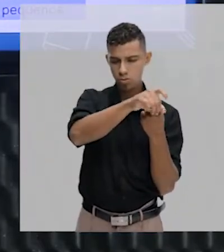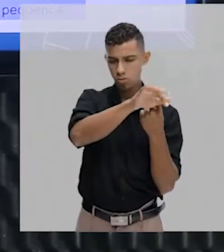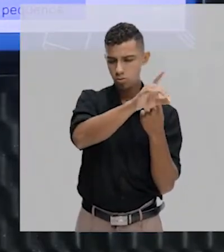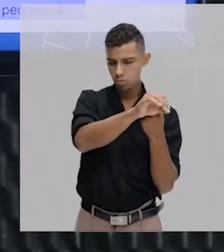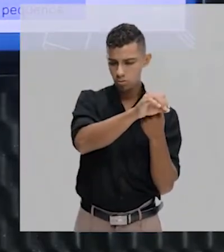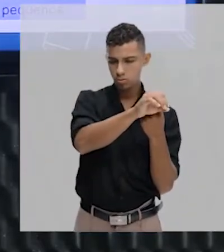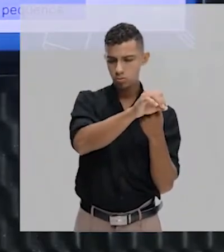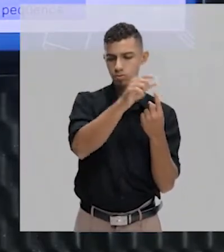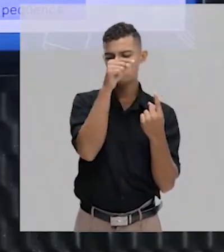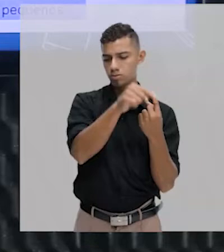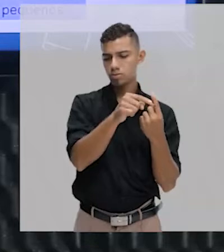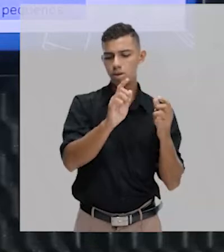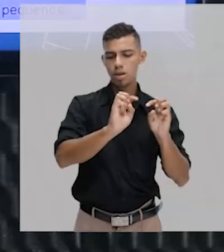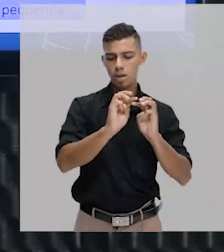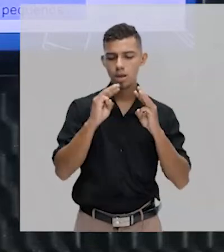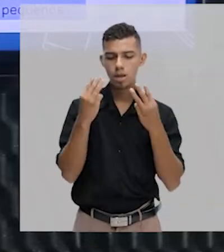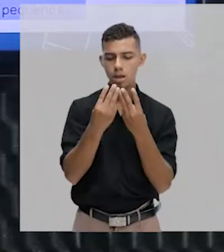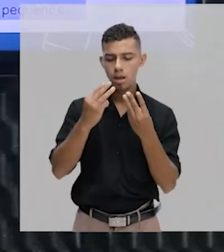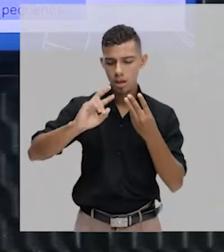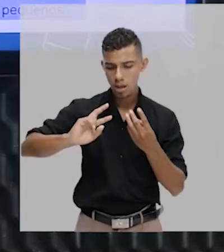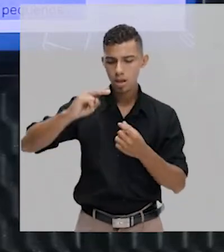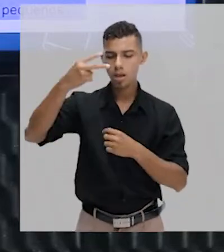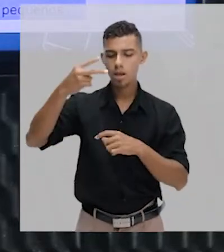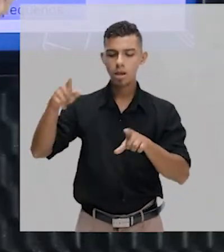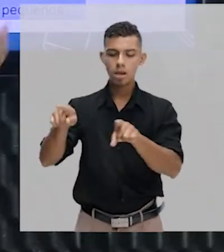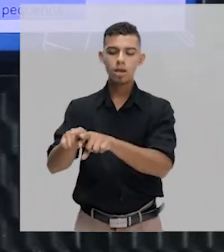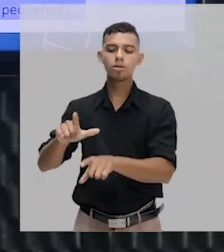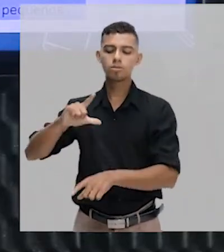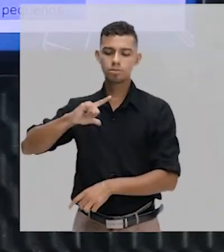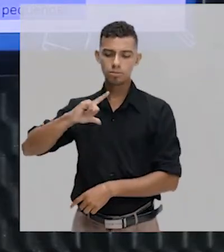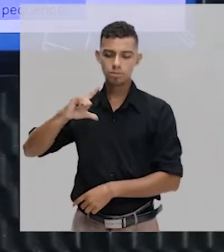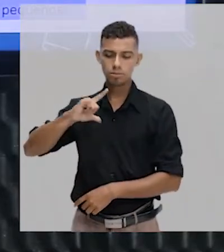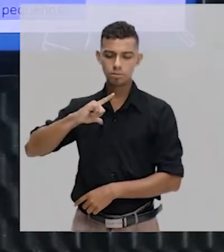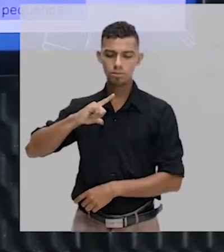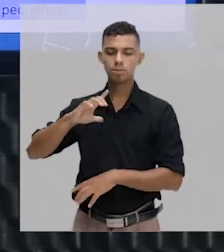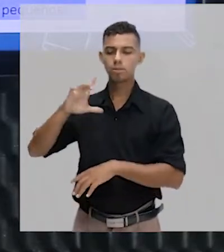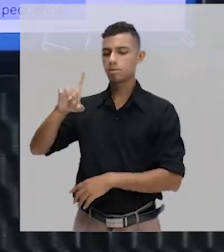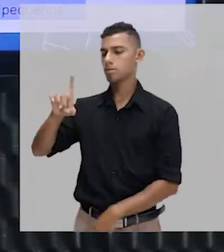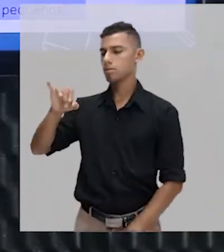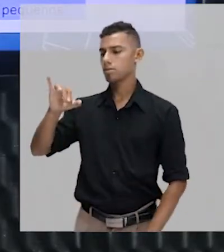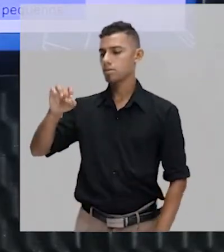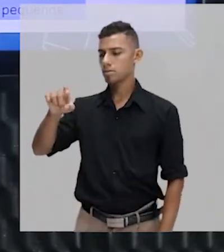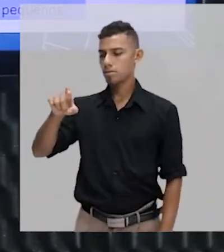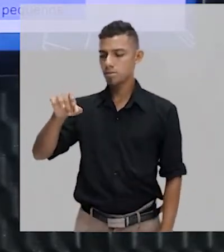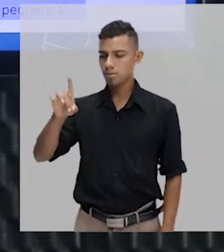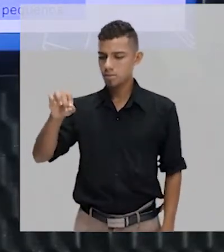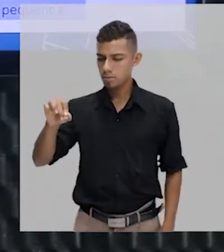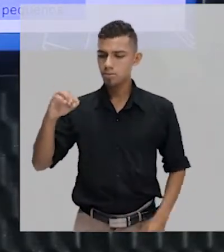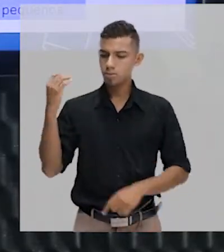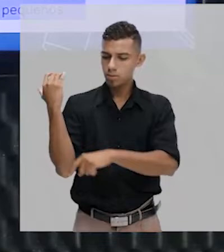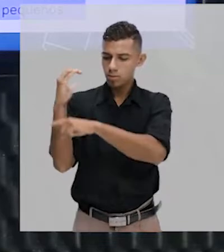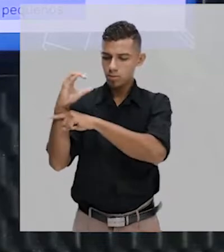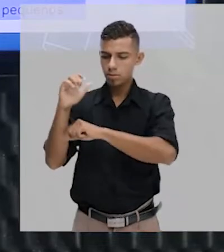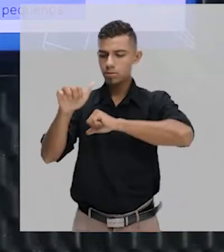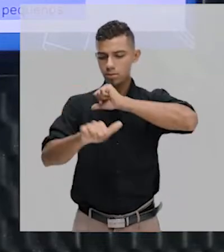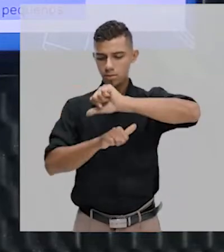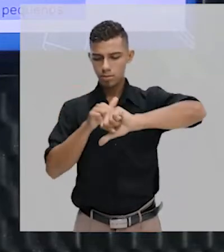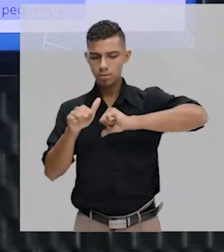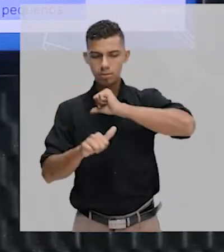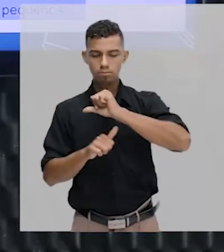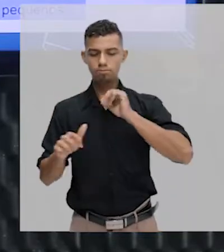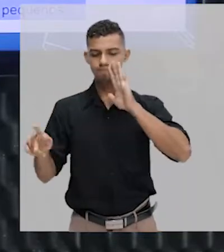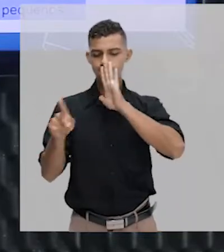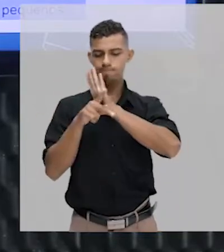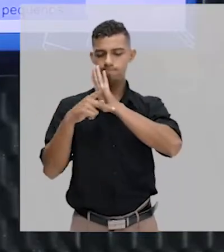gente duplicar, nós vamos obter a massa, né, do dióxido de carbono. Então, se a gente alterar a